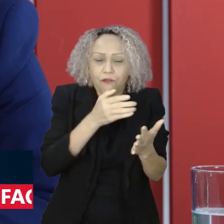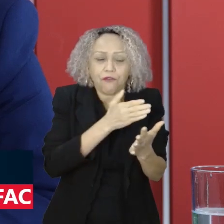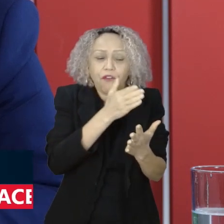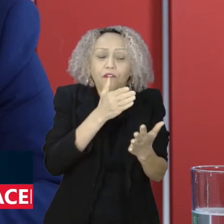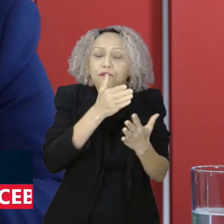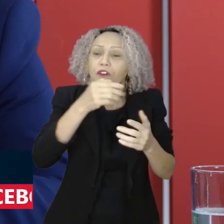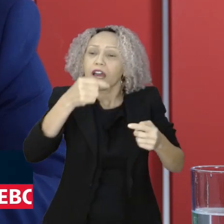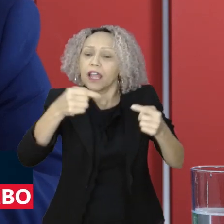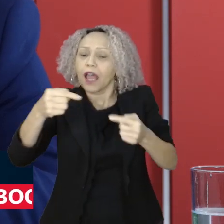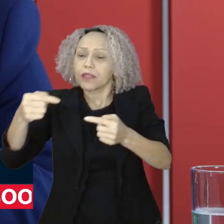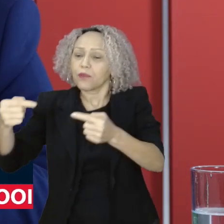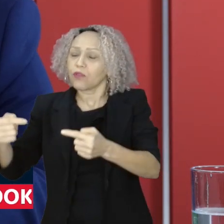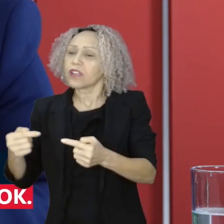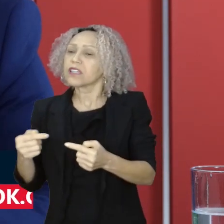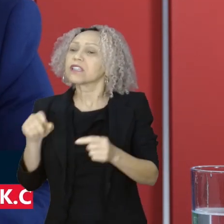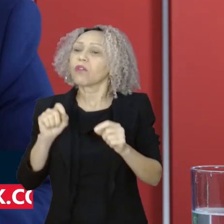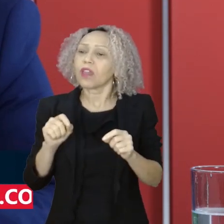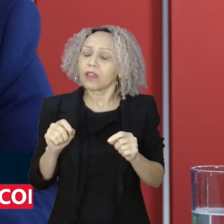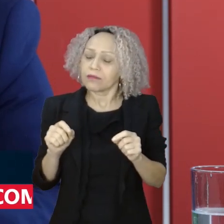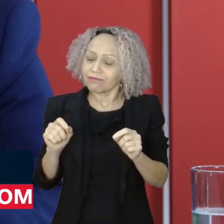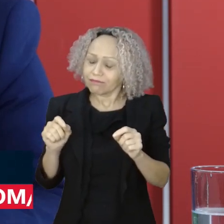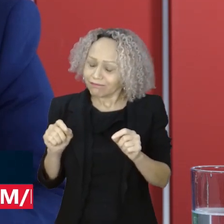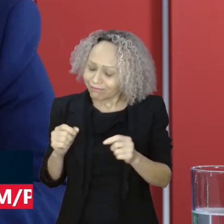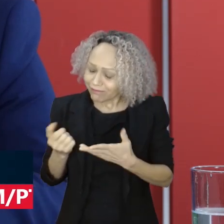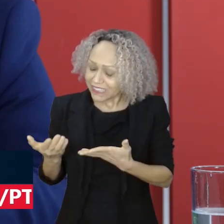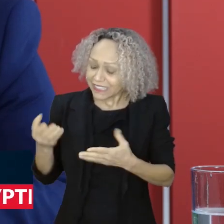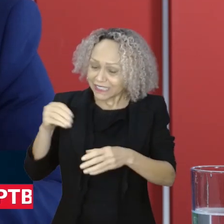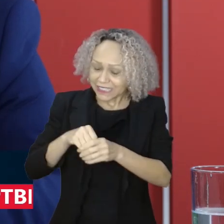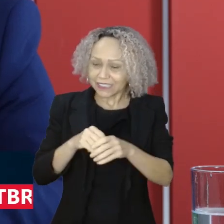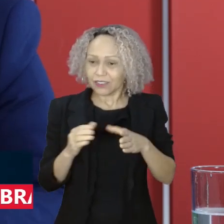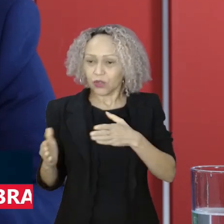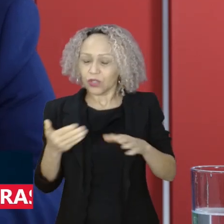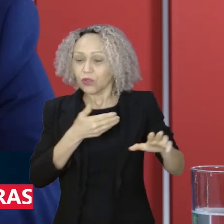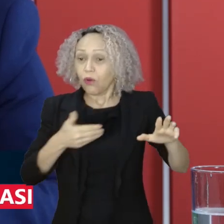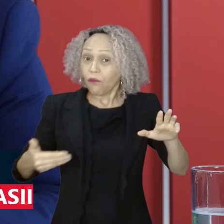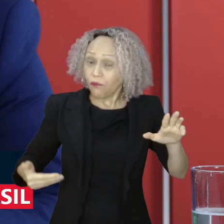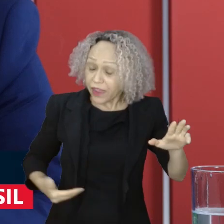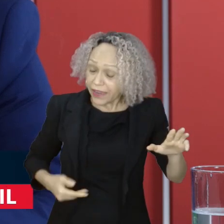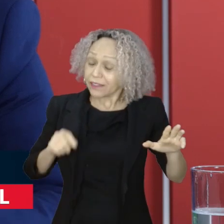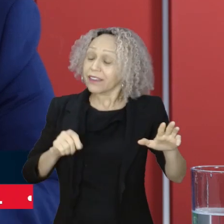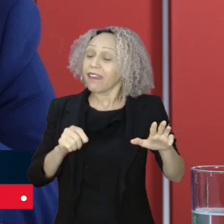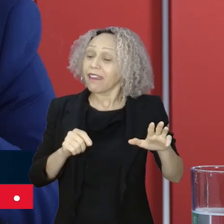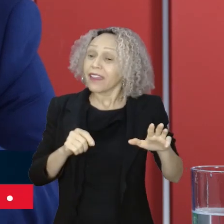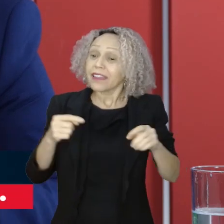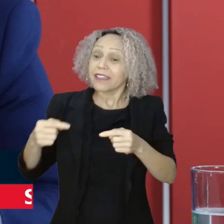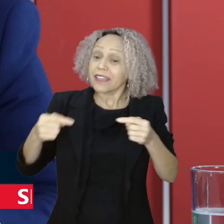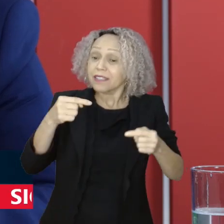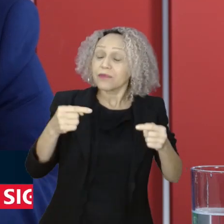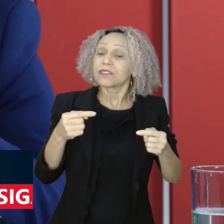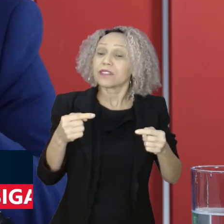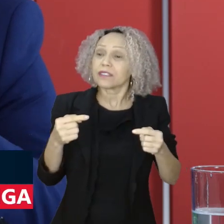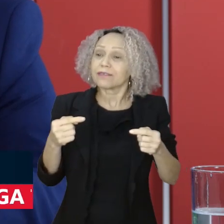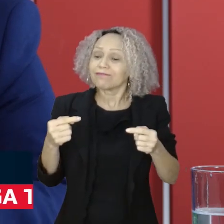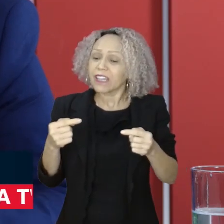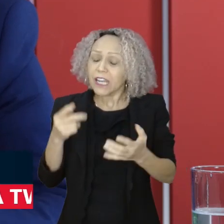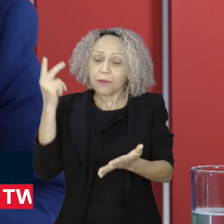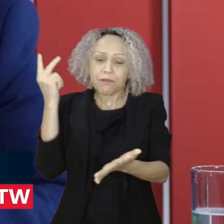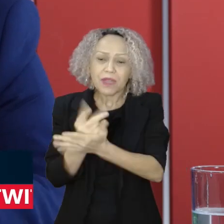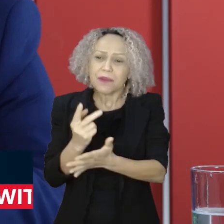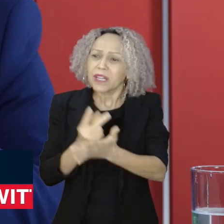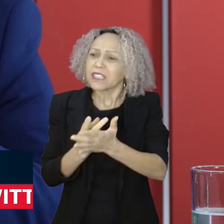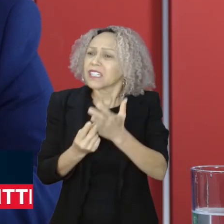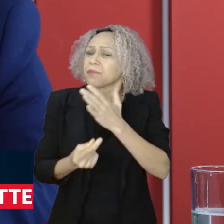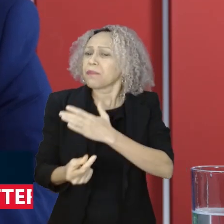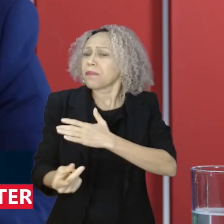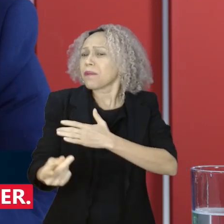retomando nesse governo e aplicando nesse governo se transformem em políticas de Estado, com continuidade, que ultrapassem os